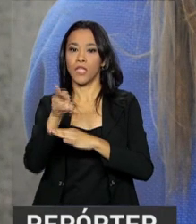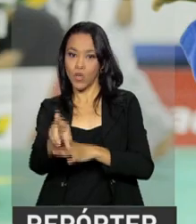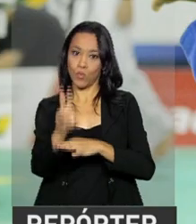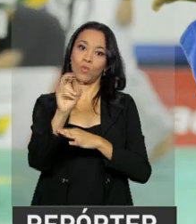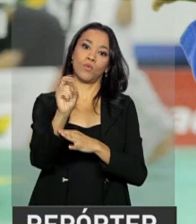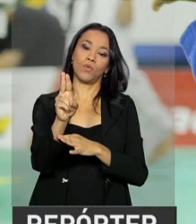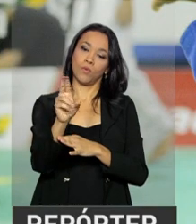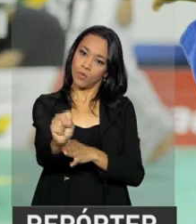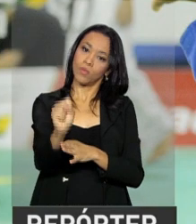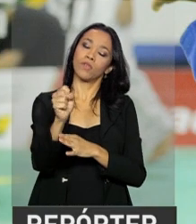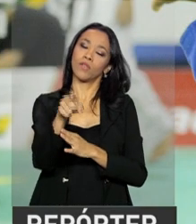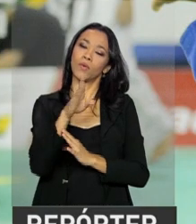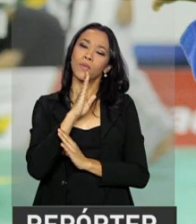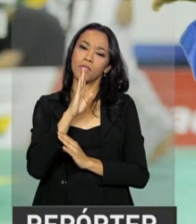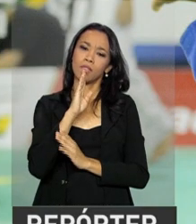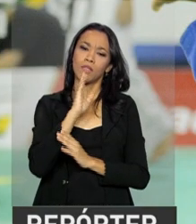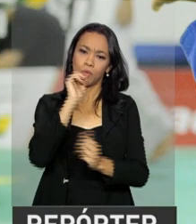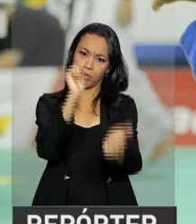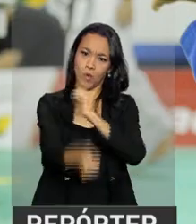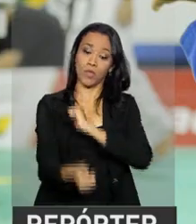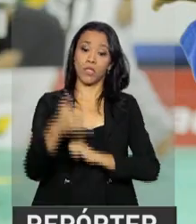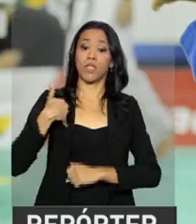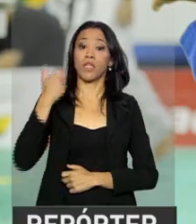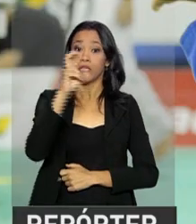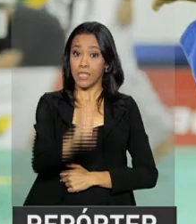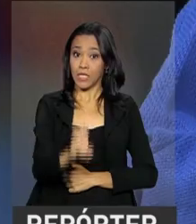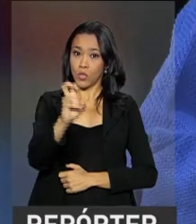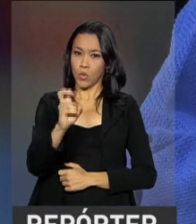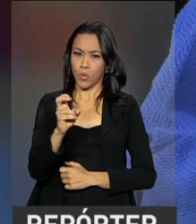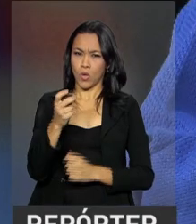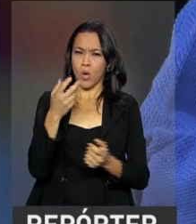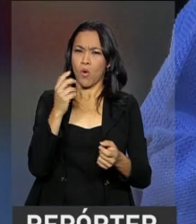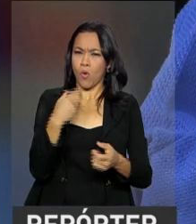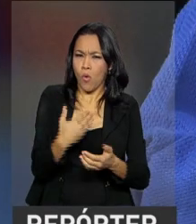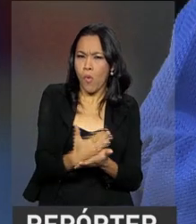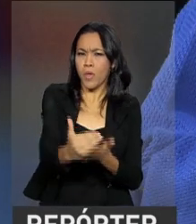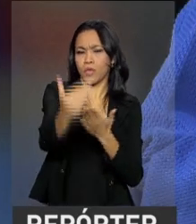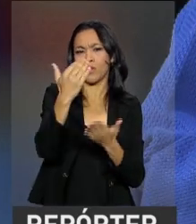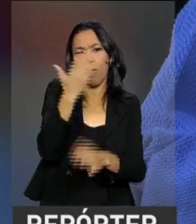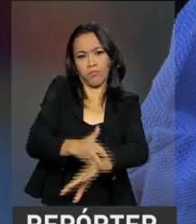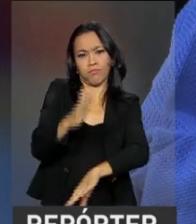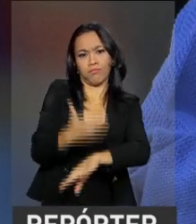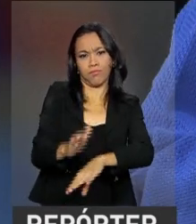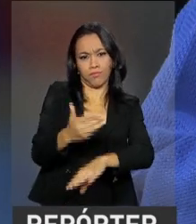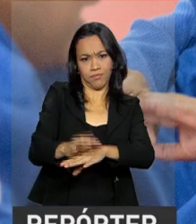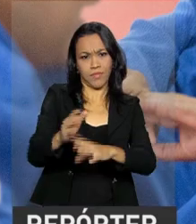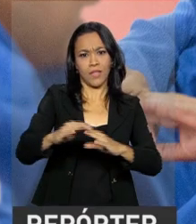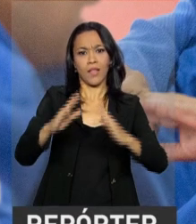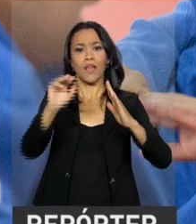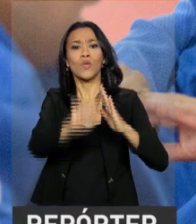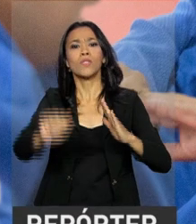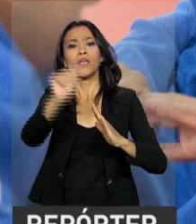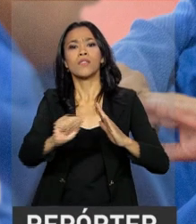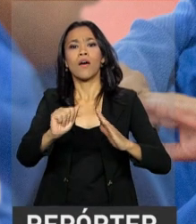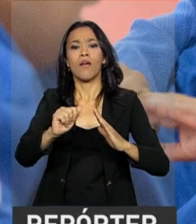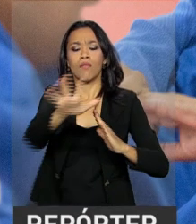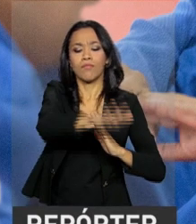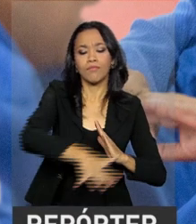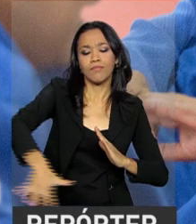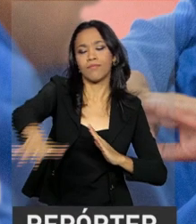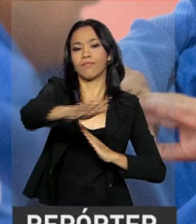vida. Aos 5 anos de idade, começou a praticar judô na Associação de Moradores do bairro. E a partir